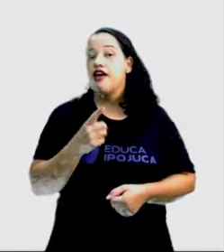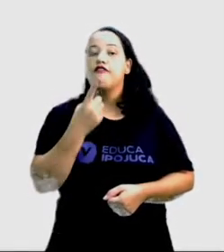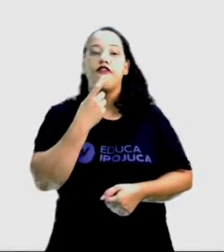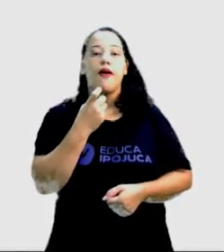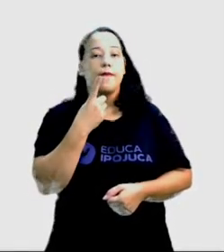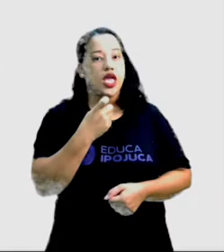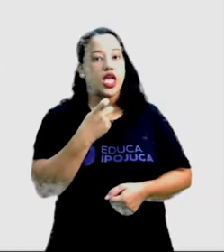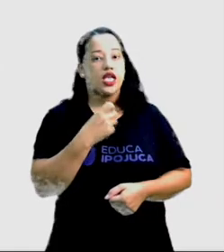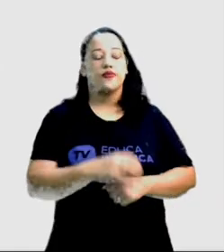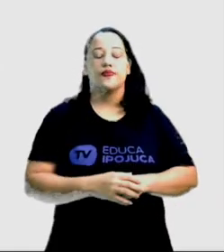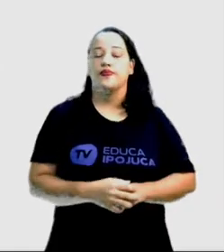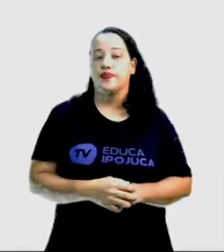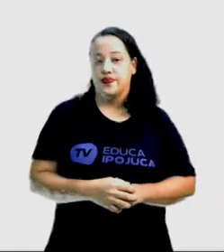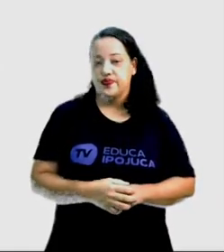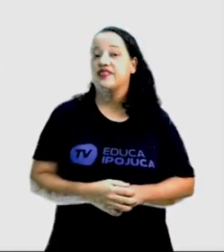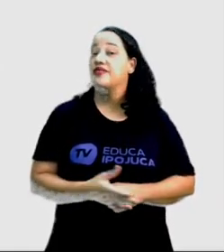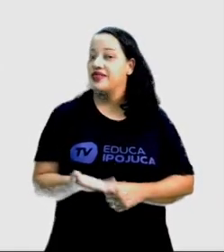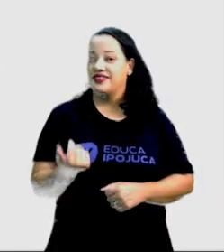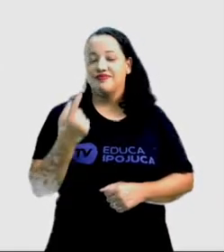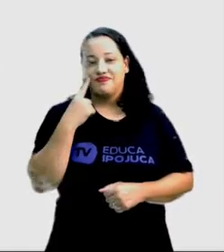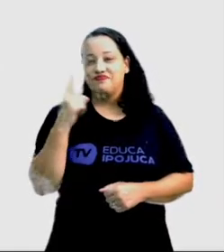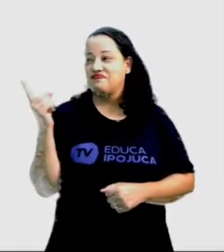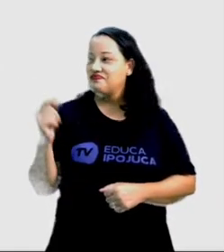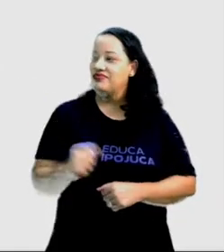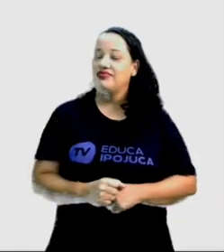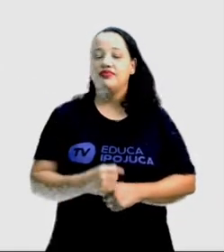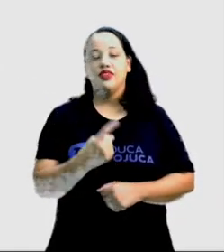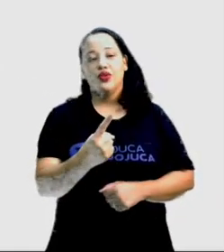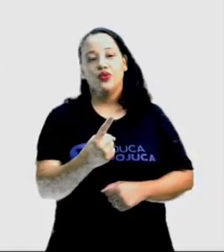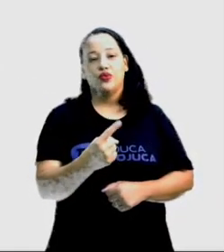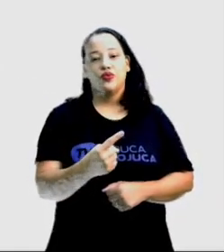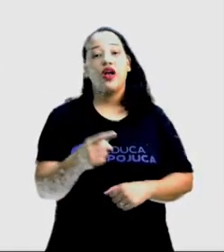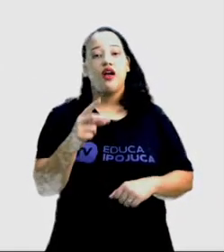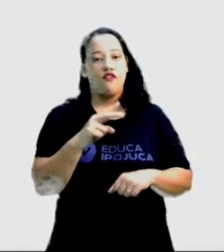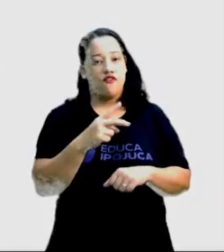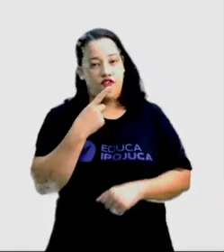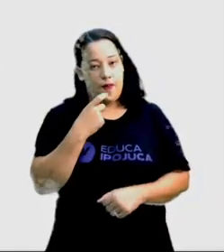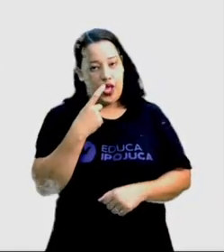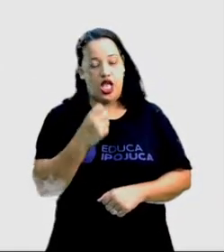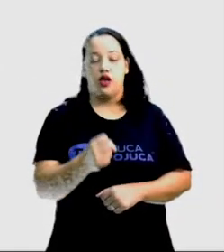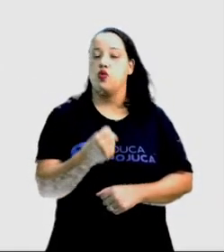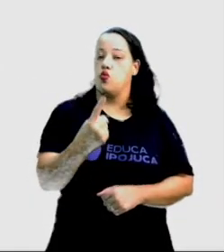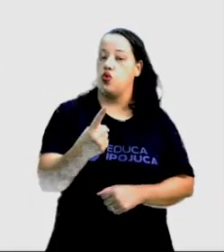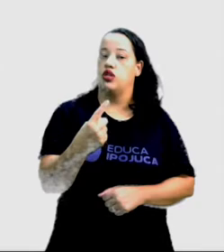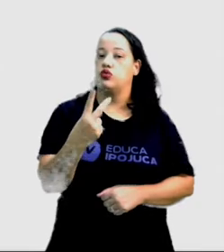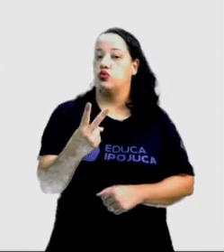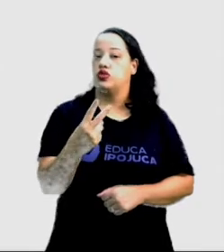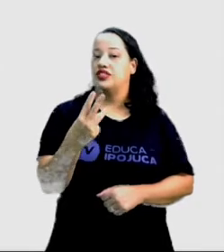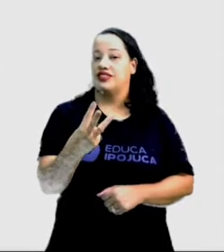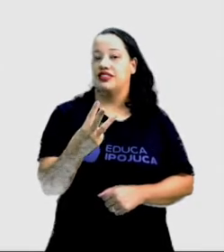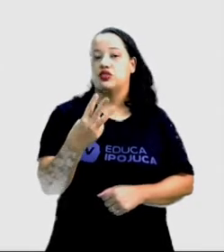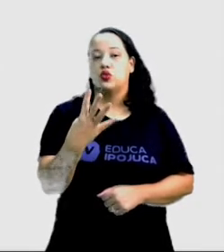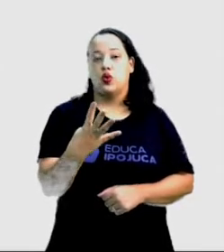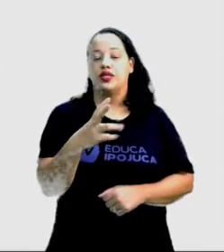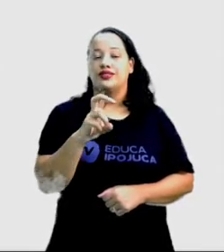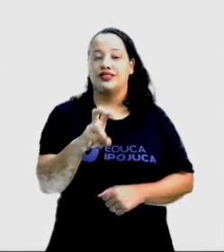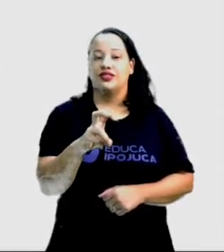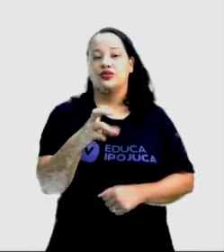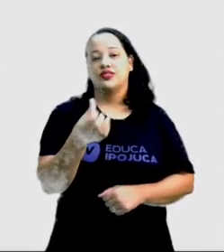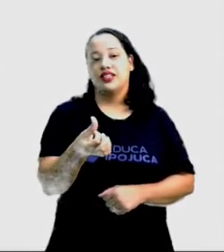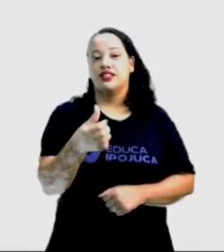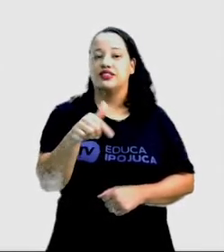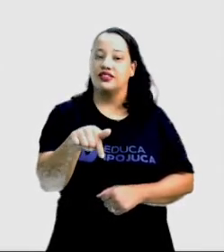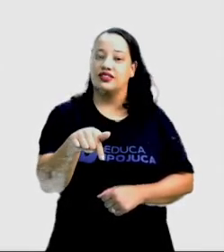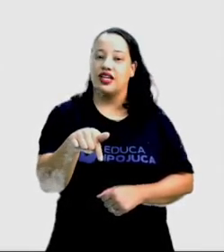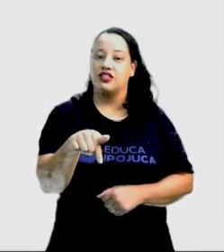e vermelhas. Vamos lá? As vermelhas. Uma, duas, três, quatro,